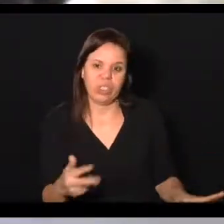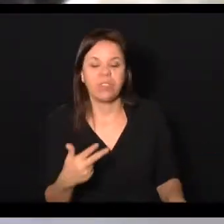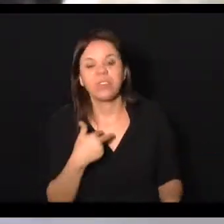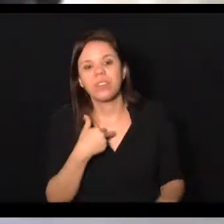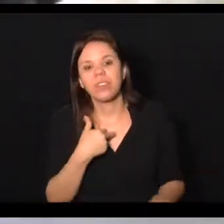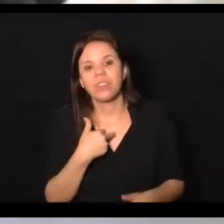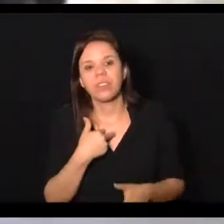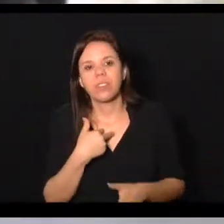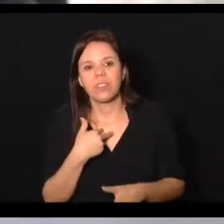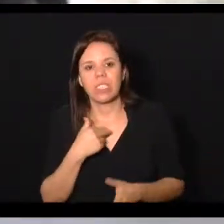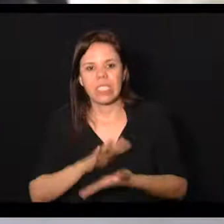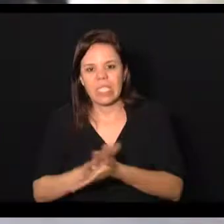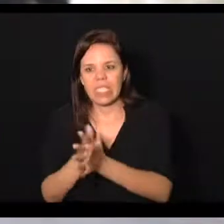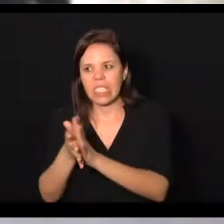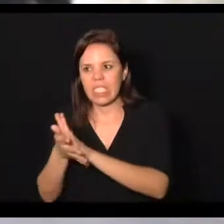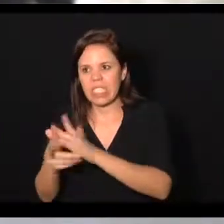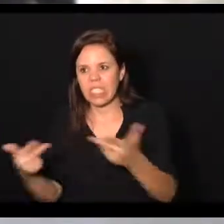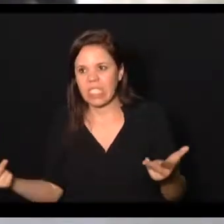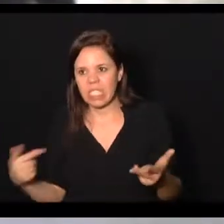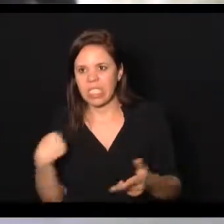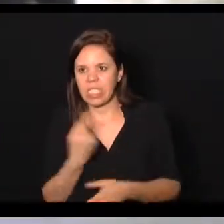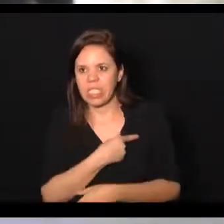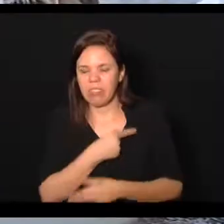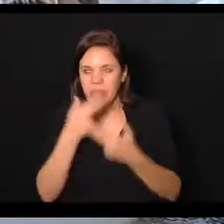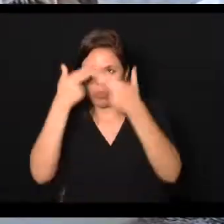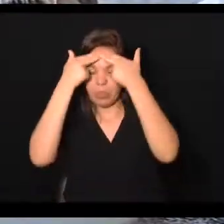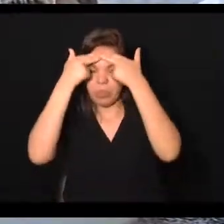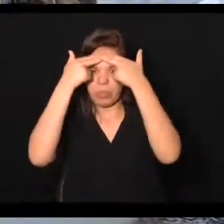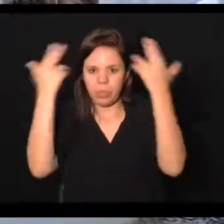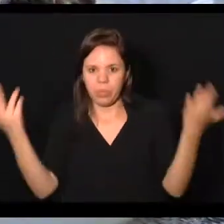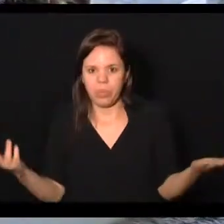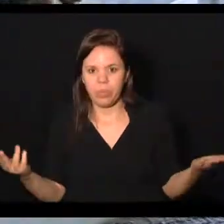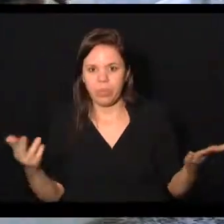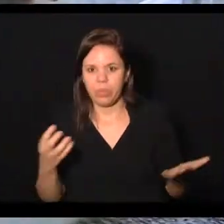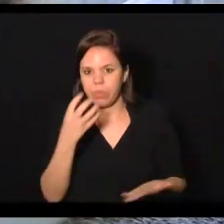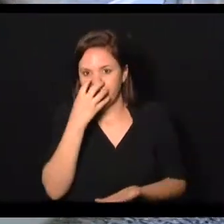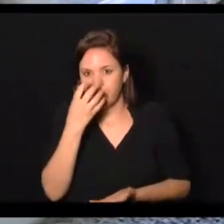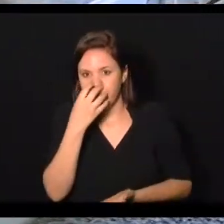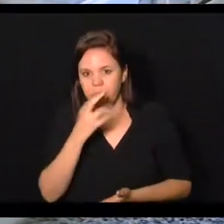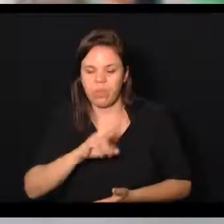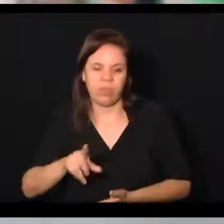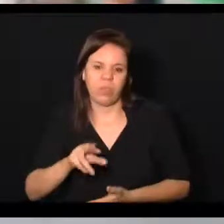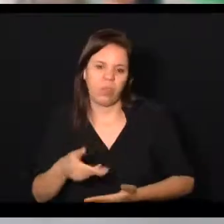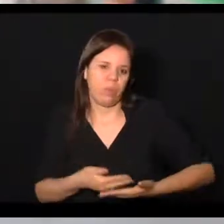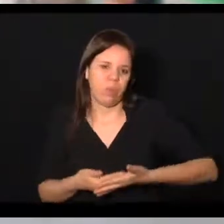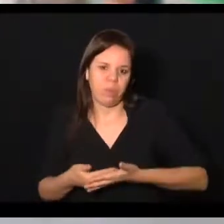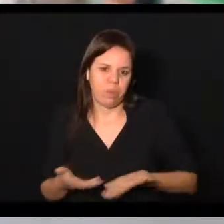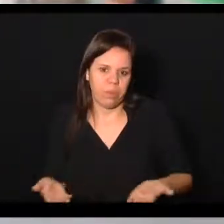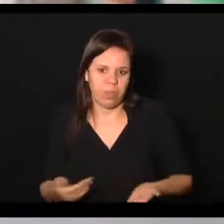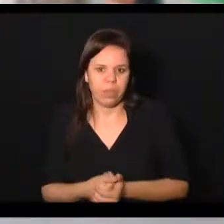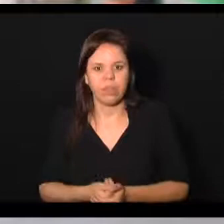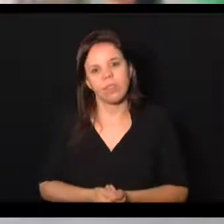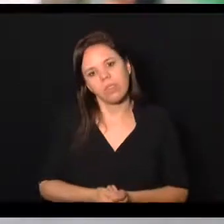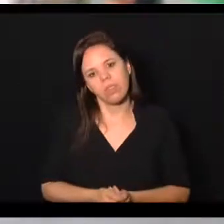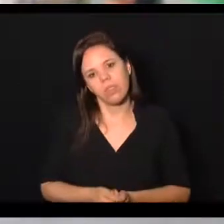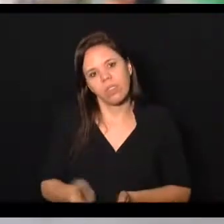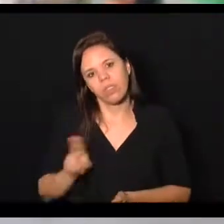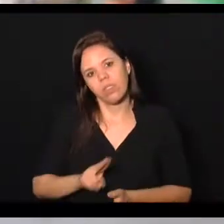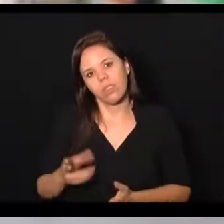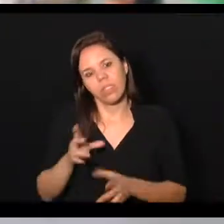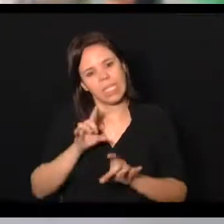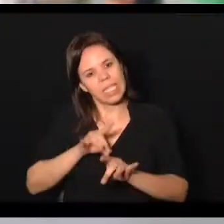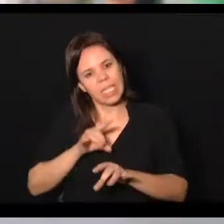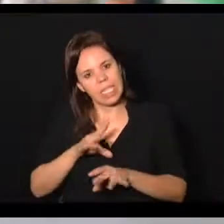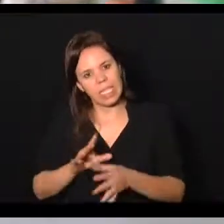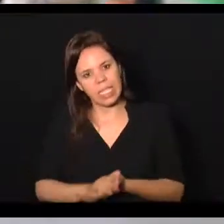vontade, ele vai destruir as coisas e a gente vai ficar frustrado. E quando o cãozinho não é mais um bebê? A gente usa um pouco das técnicas